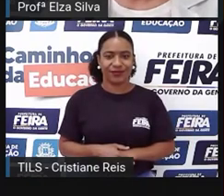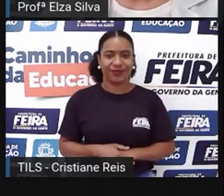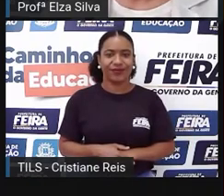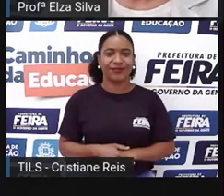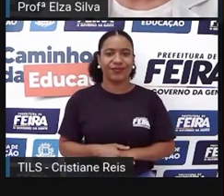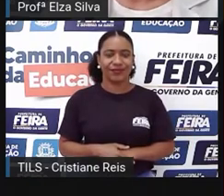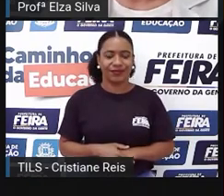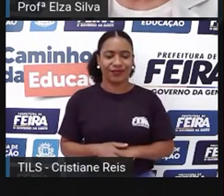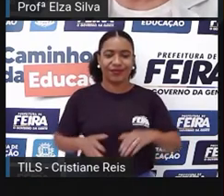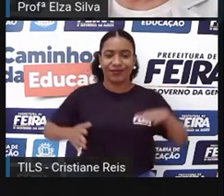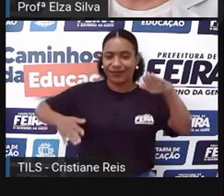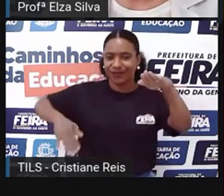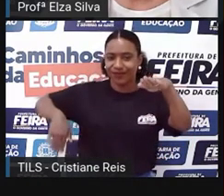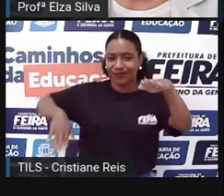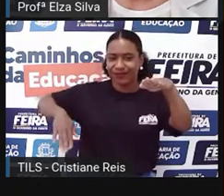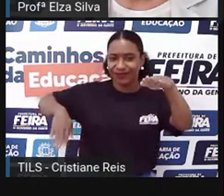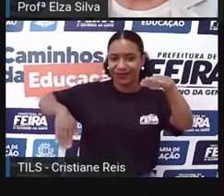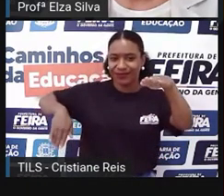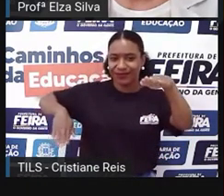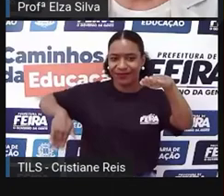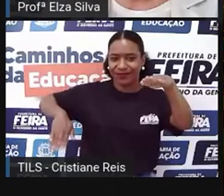swimming, nadar,